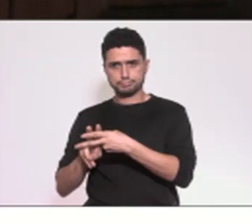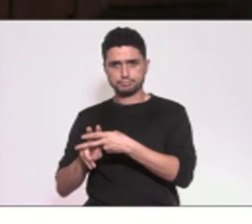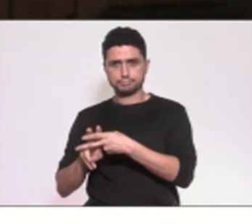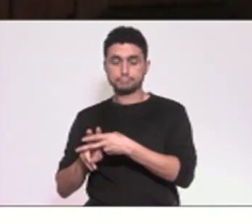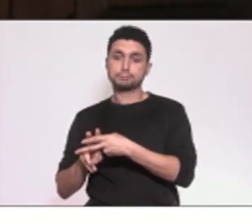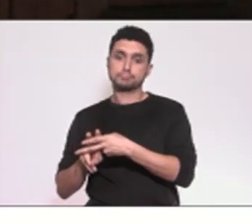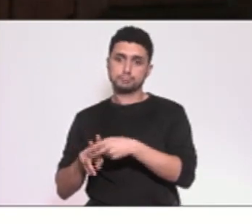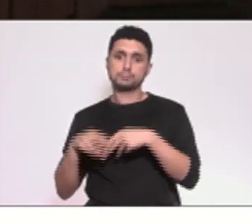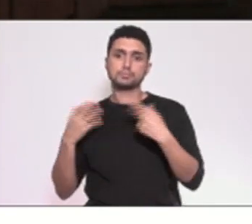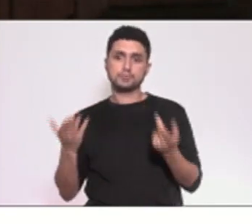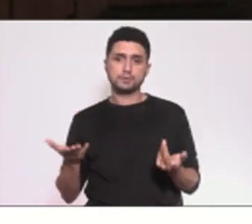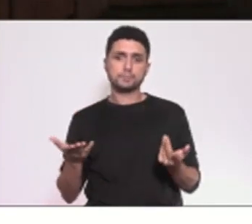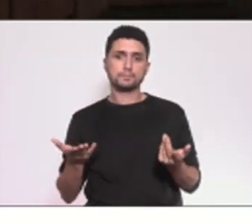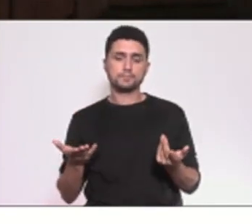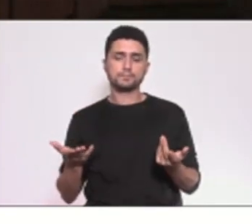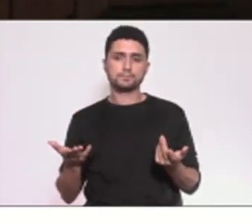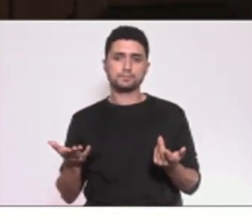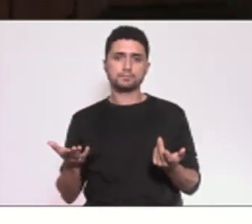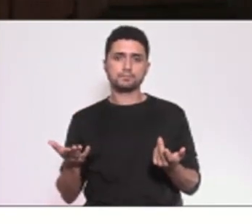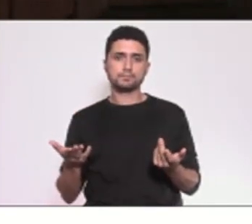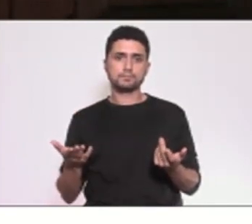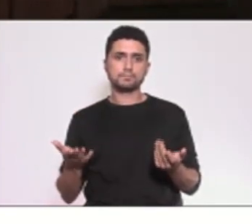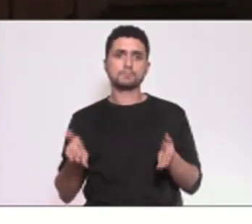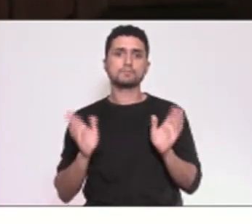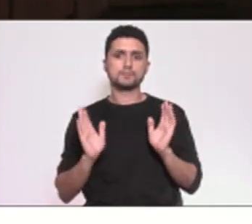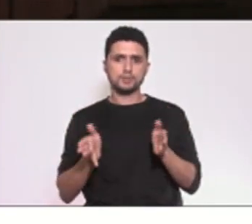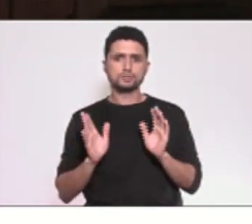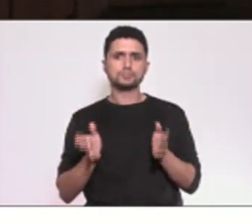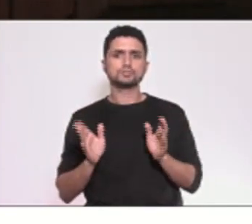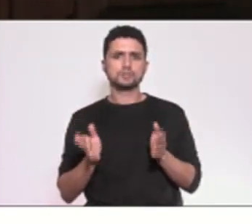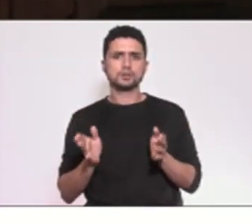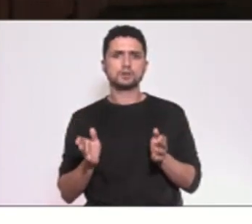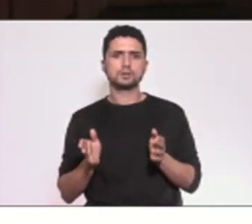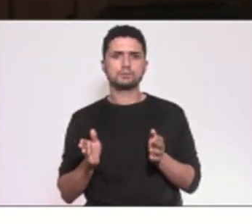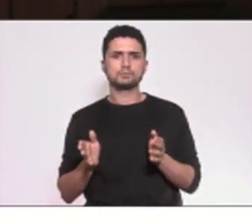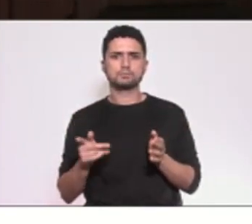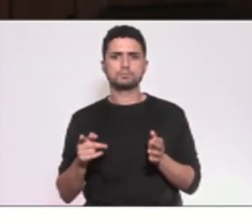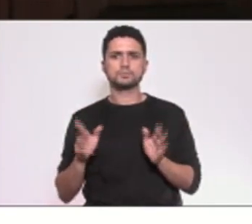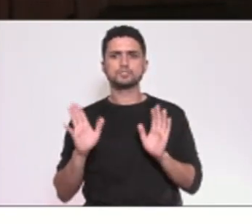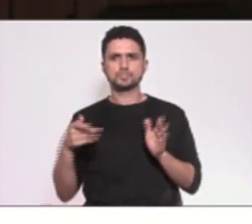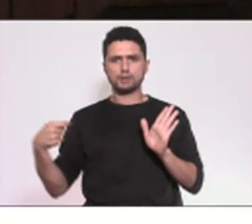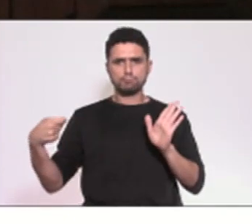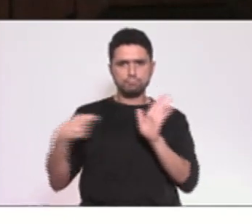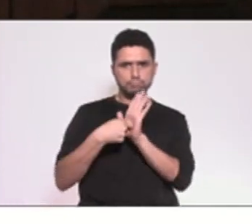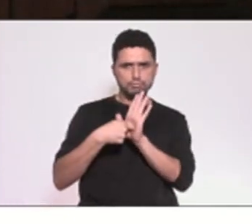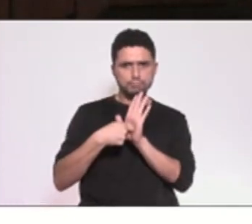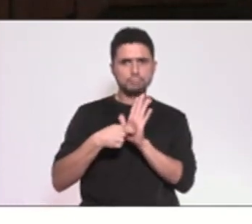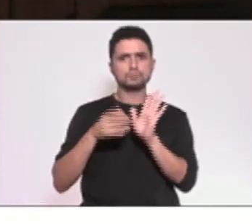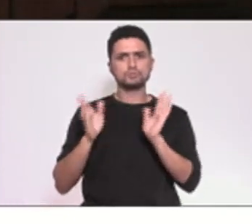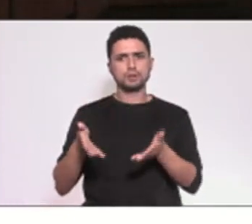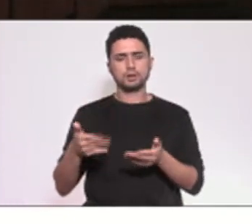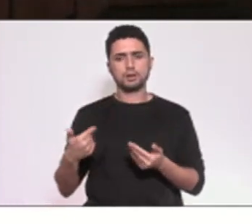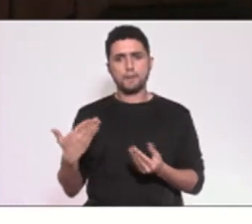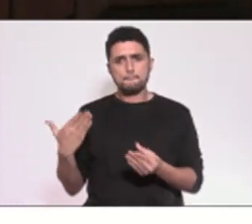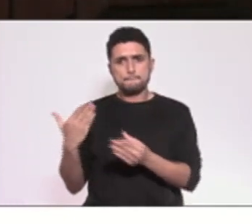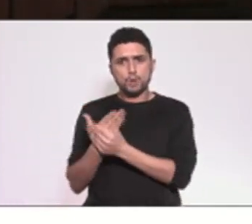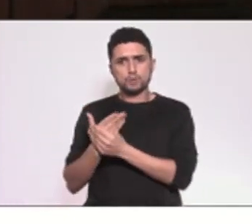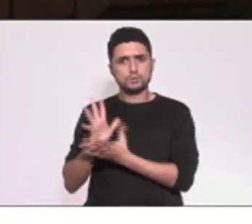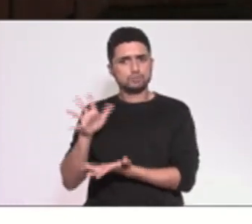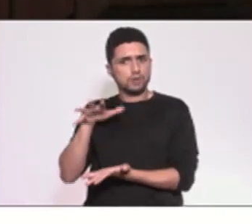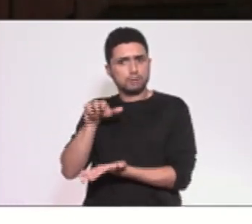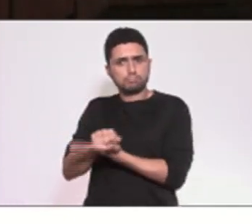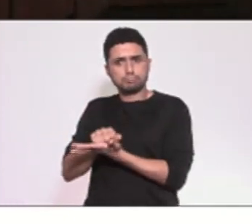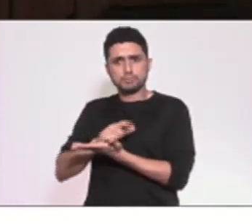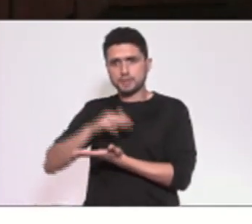a partir do momento que já houve o recebimento da denúncia, esse processo já está instrumentalizado com todas